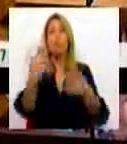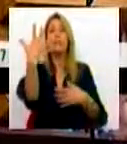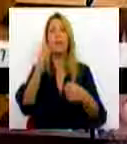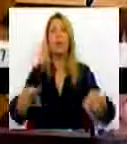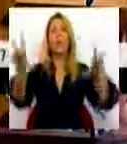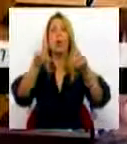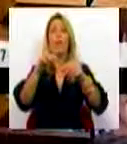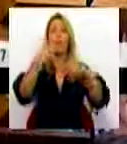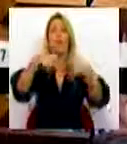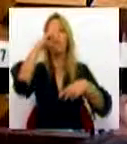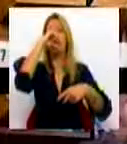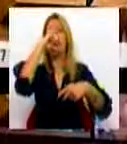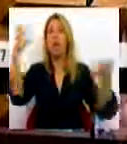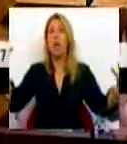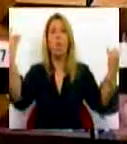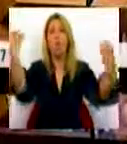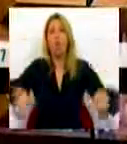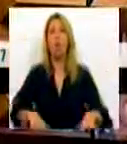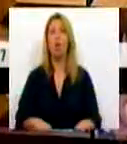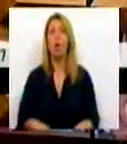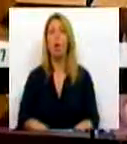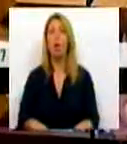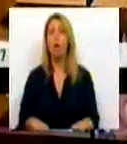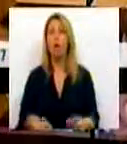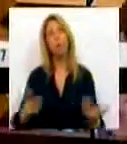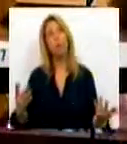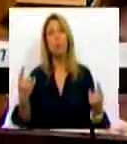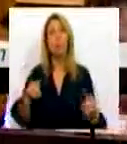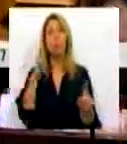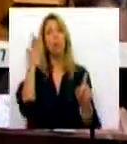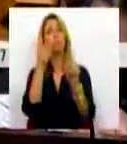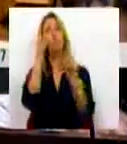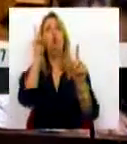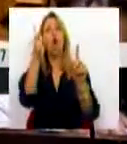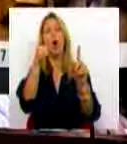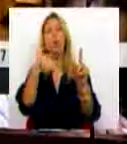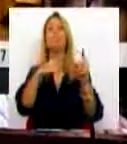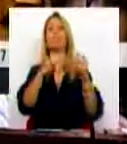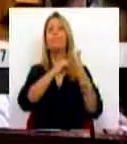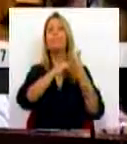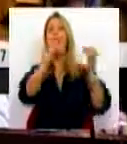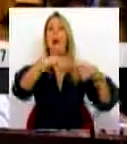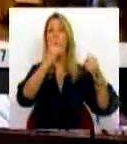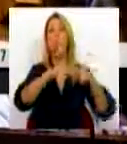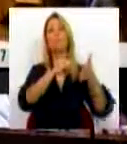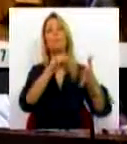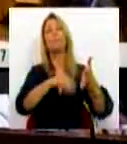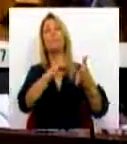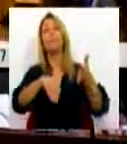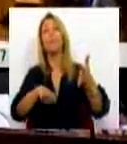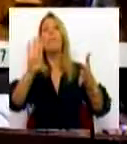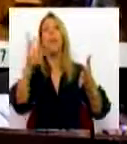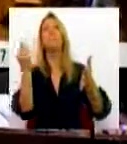cidadão e se dedicaram apenas a assinar protocolos sem qualquer financiamento